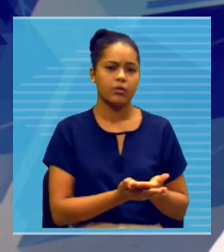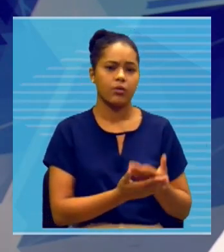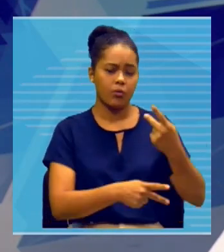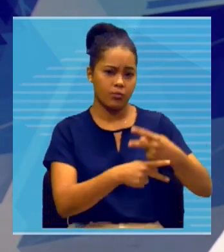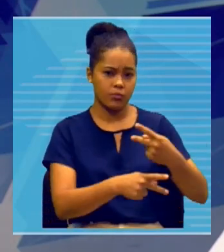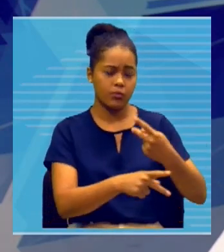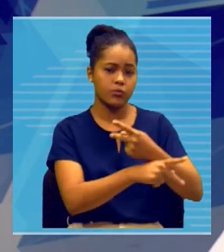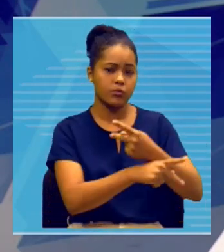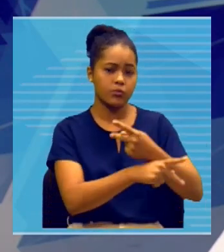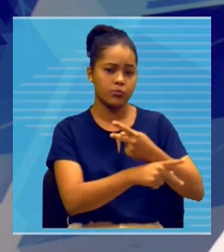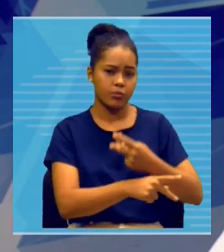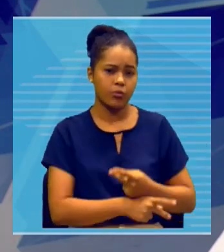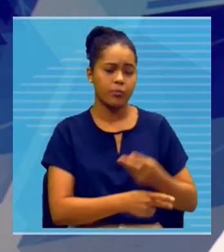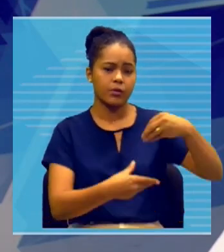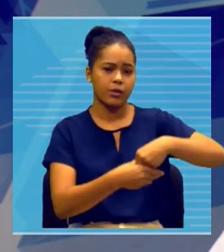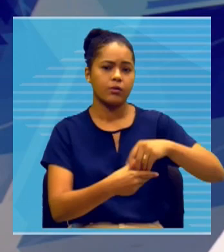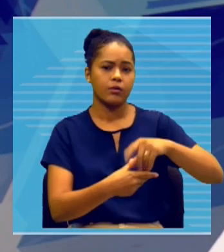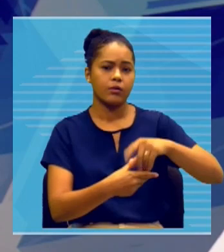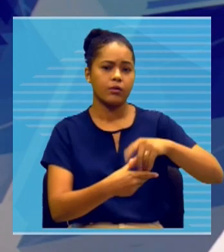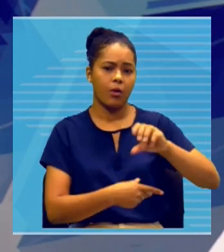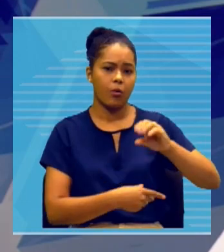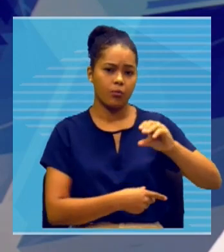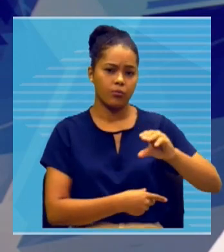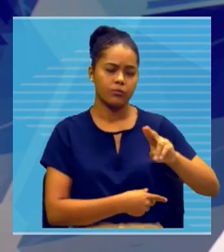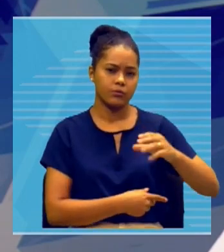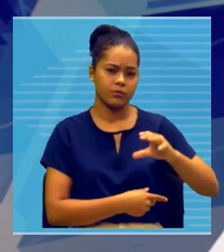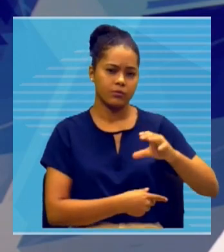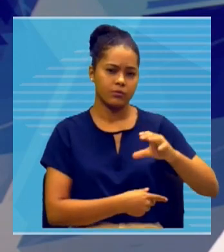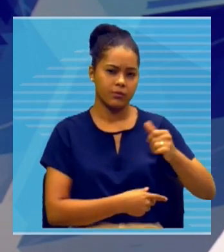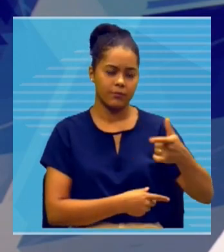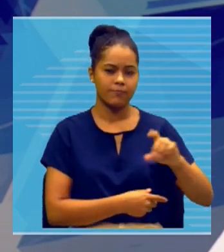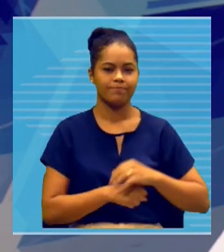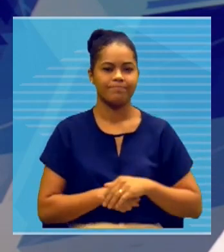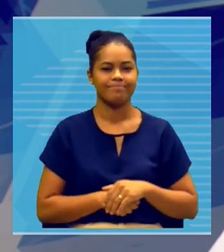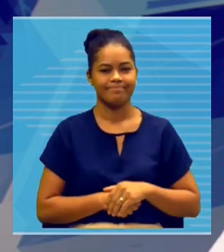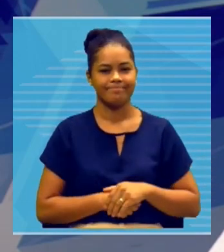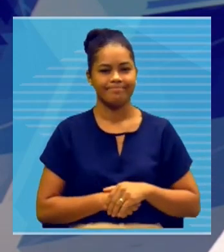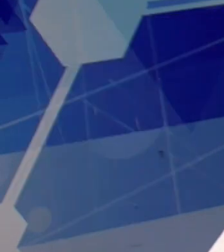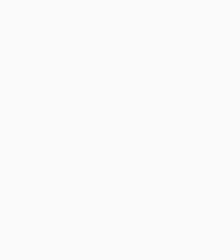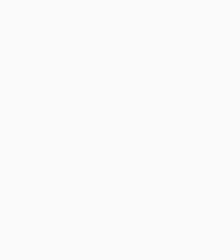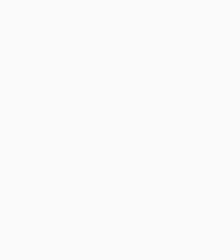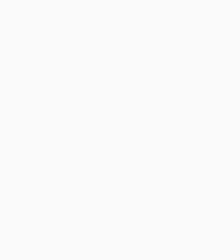pronominal Em locuções verbais forte abraço fui